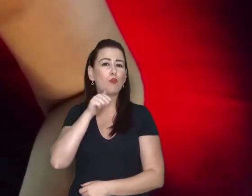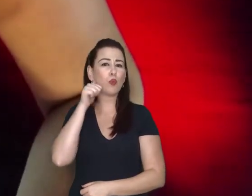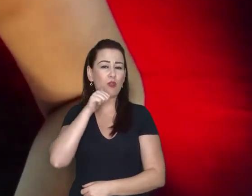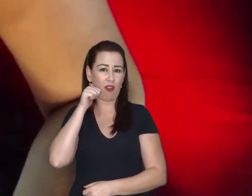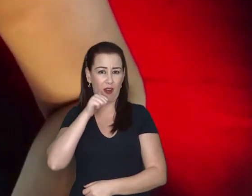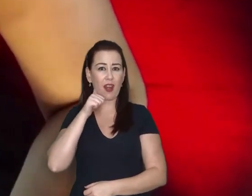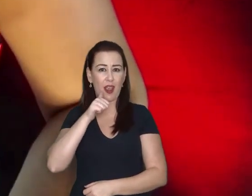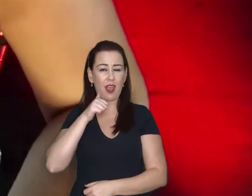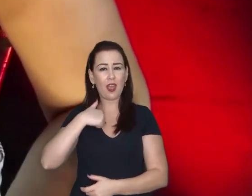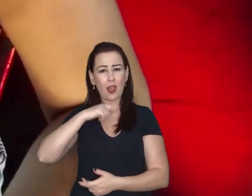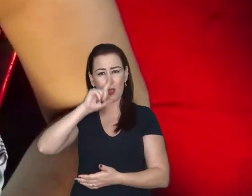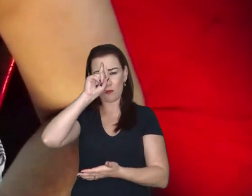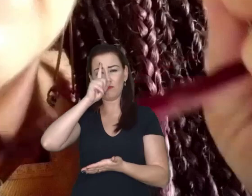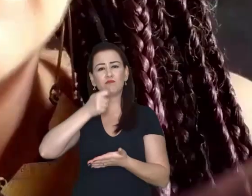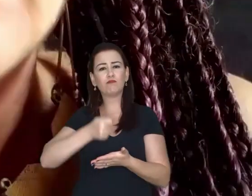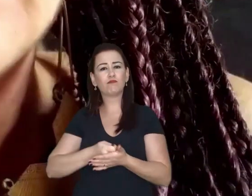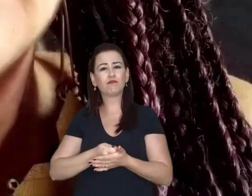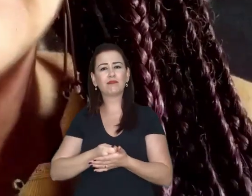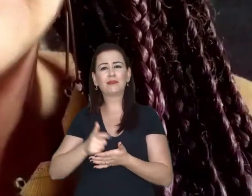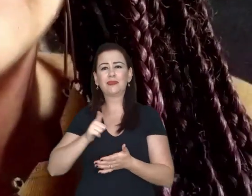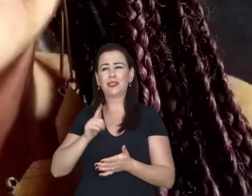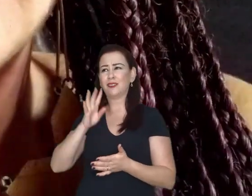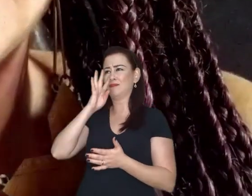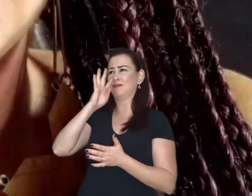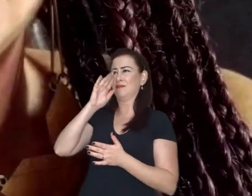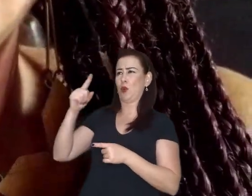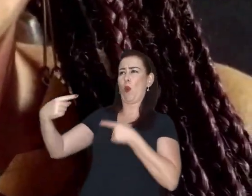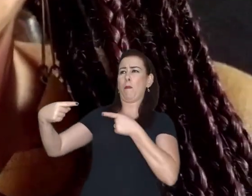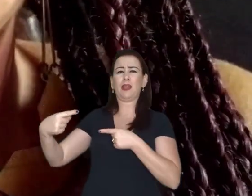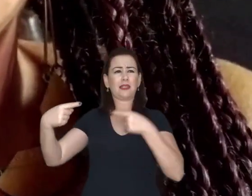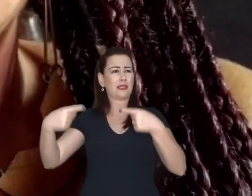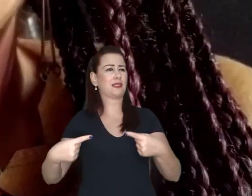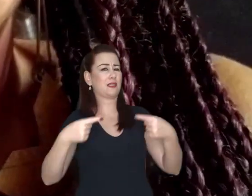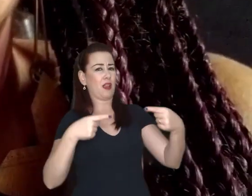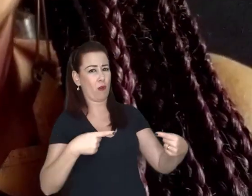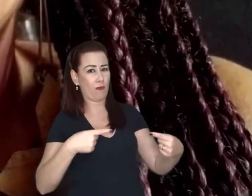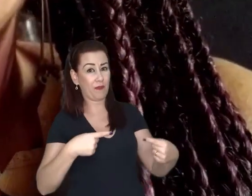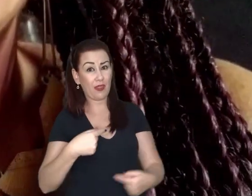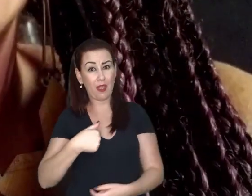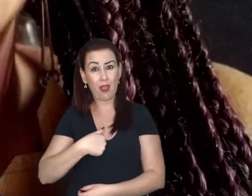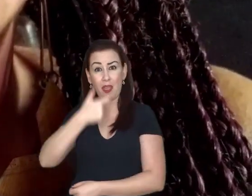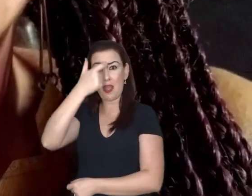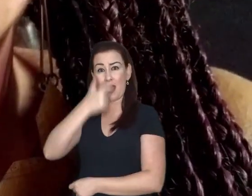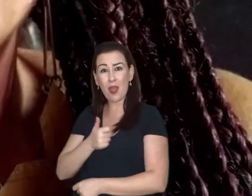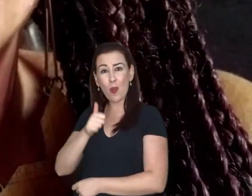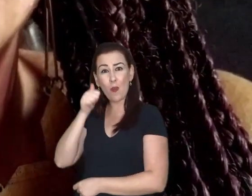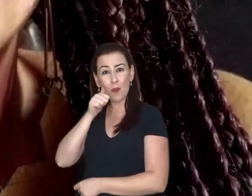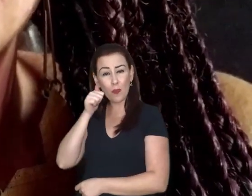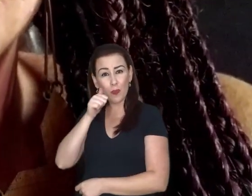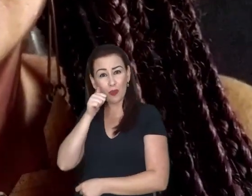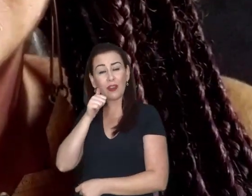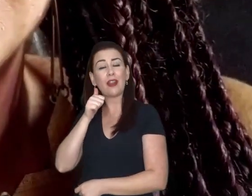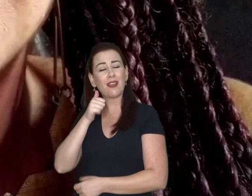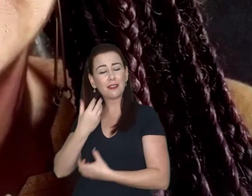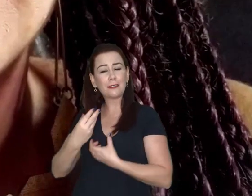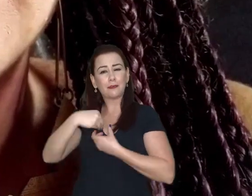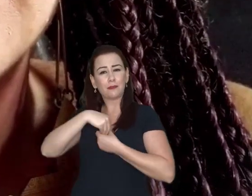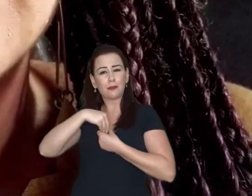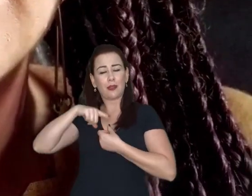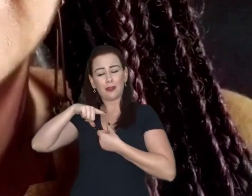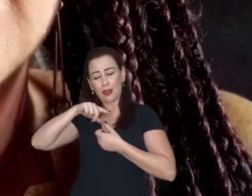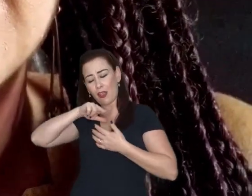insurgido em meio a tantas contenções. Tenho convivido com quitérias das